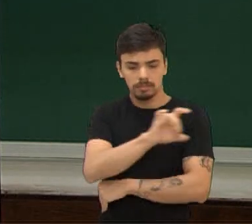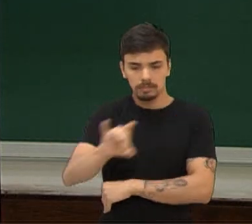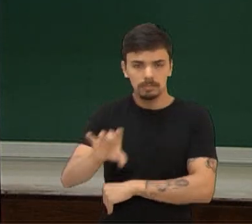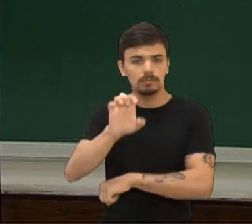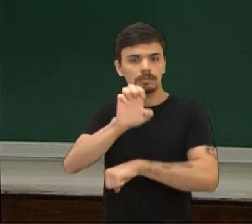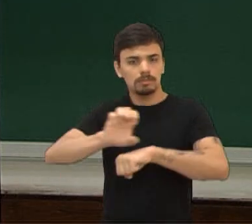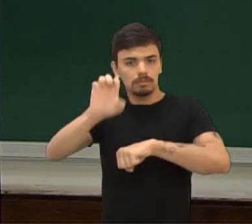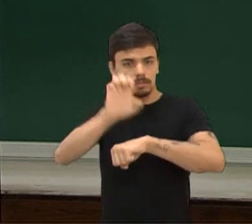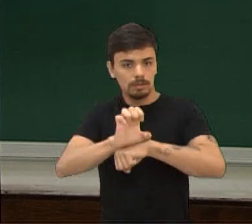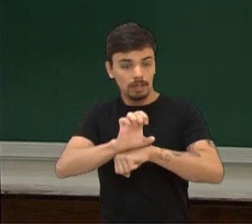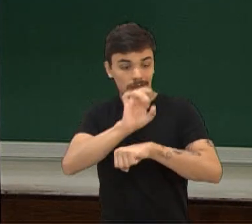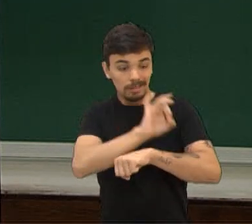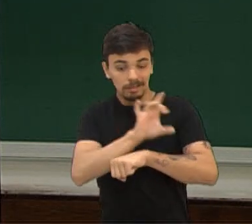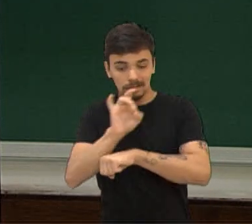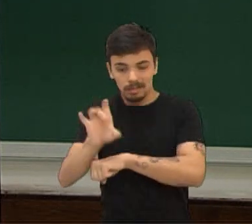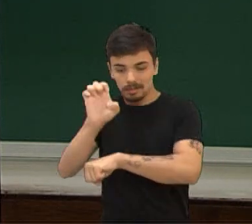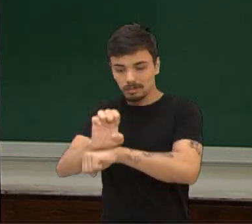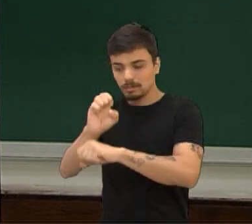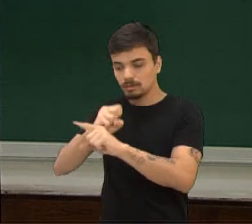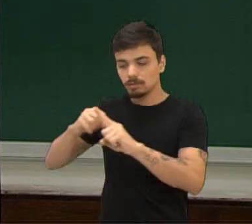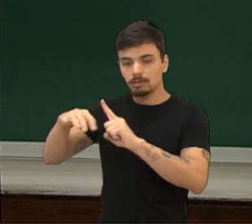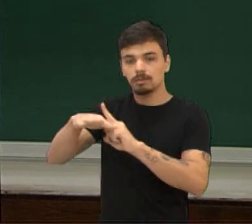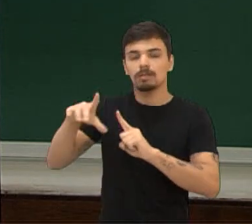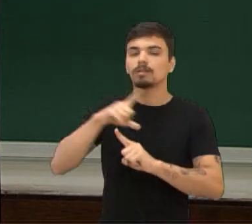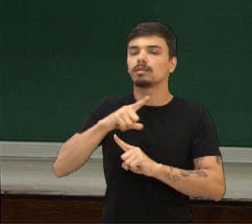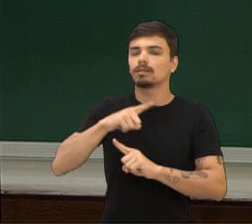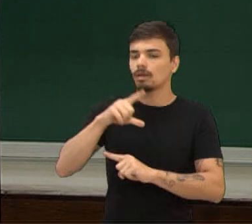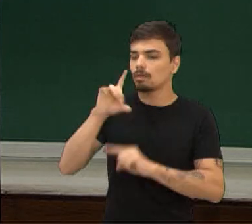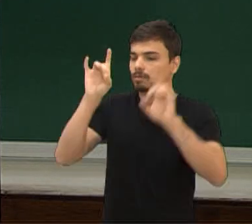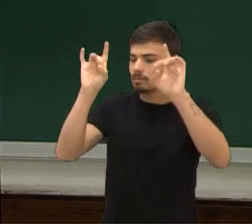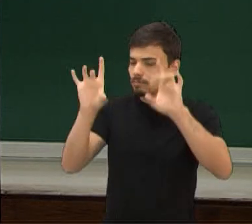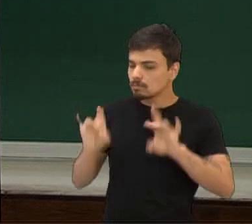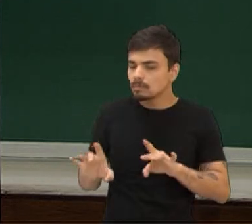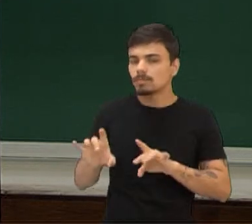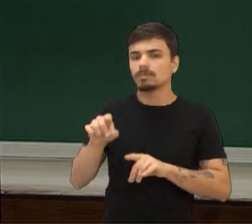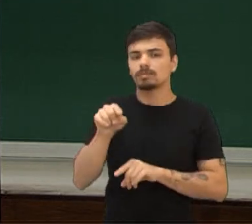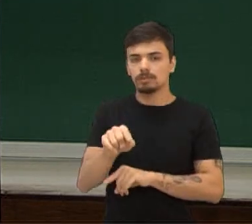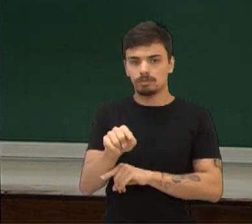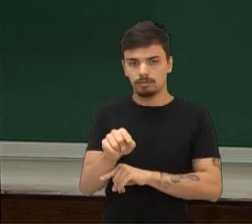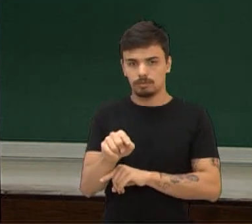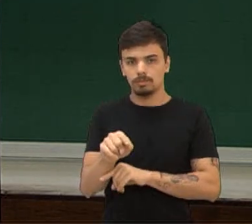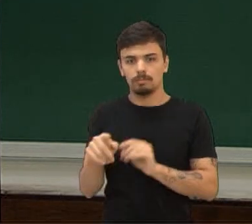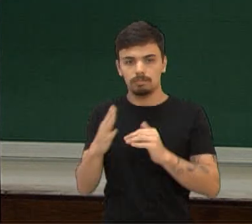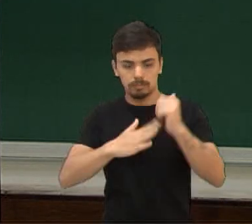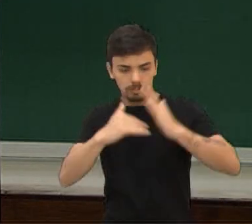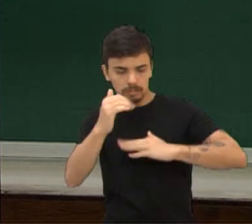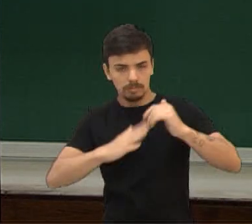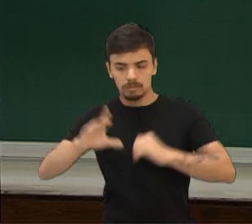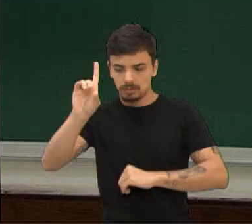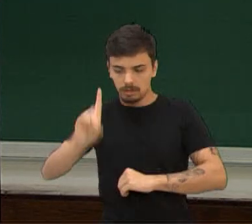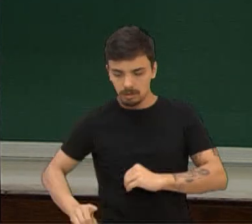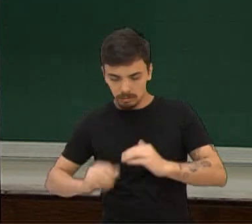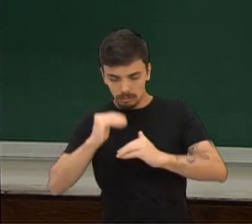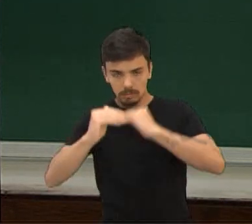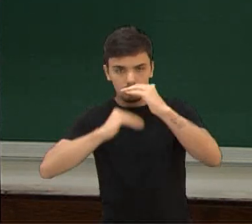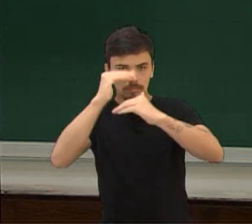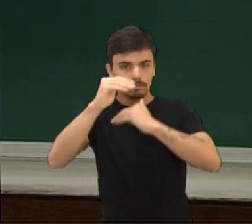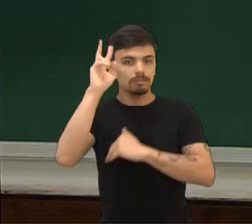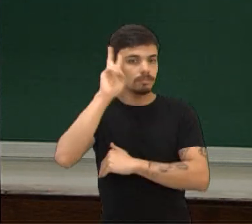Então, cada Estado, cada sociedade vai ter um tipo específico de construção dos direitos no seu processo